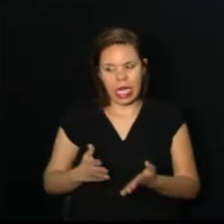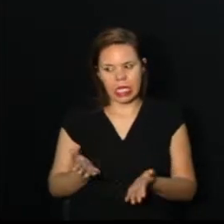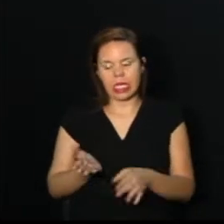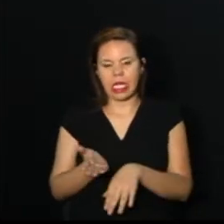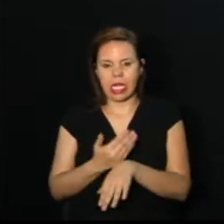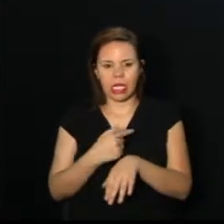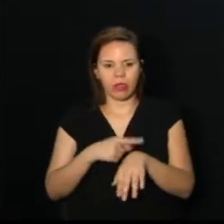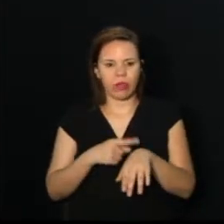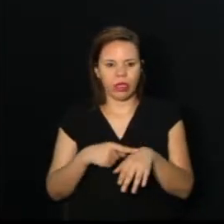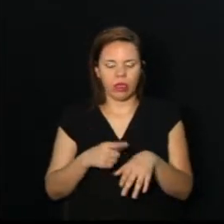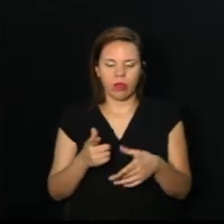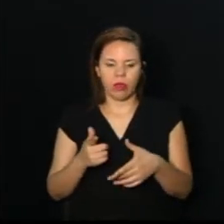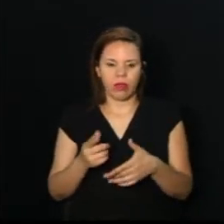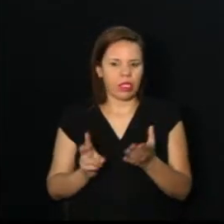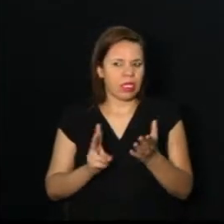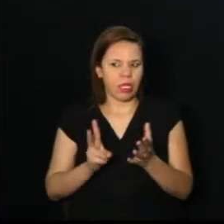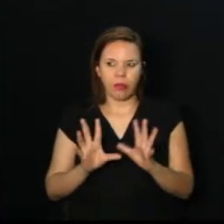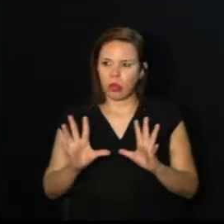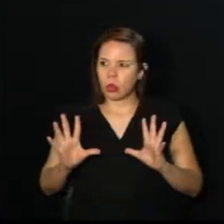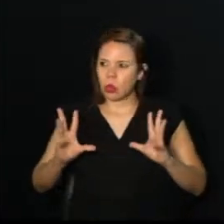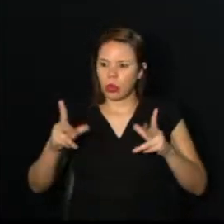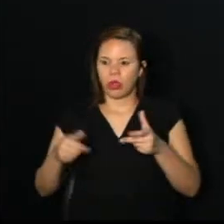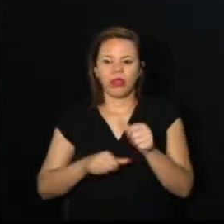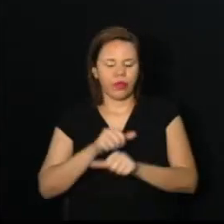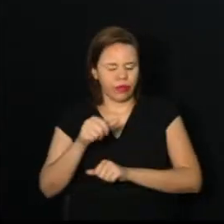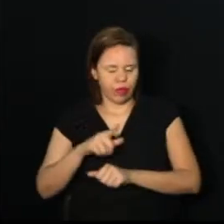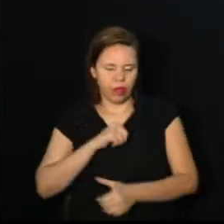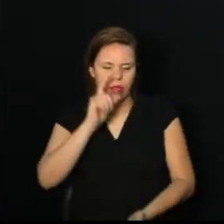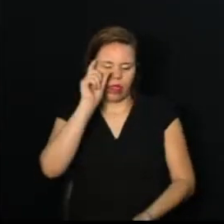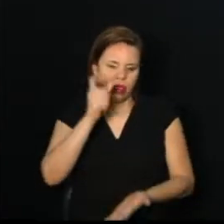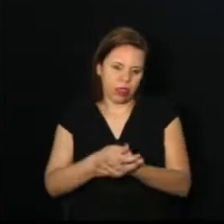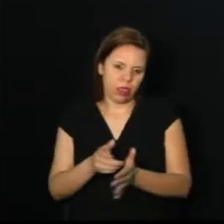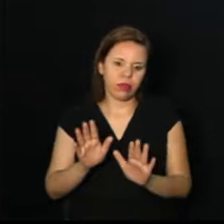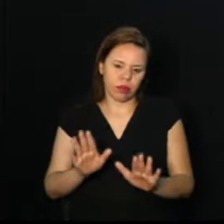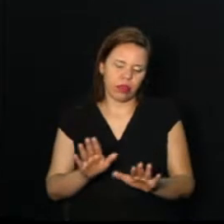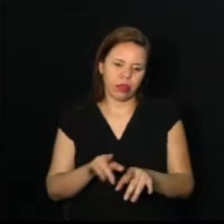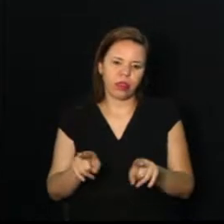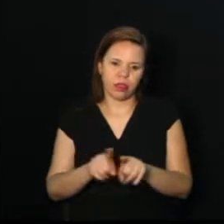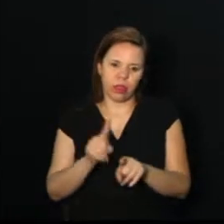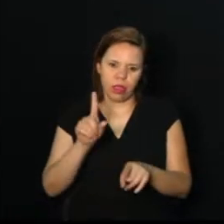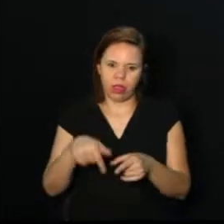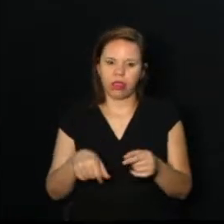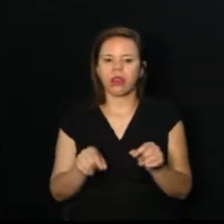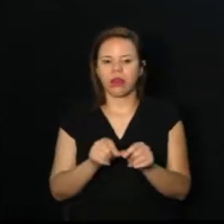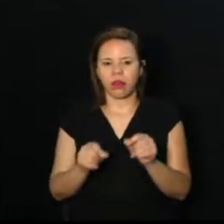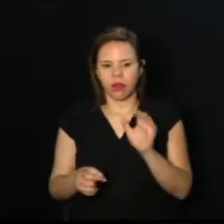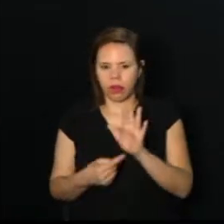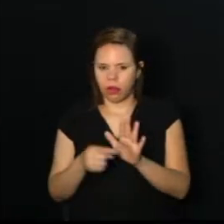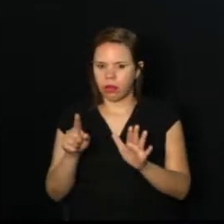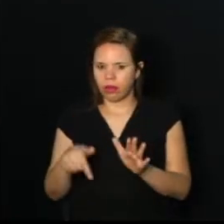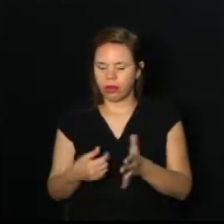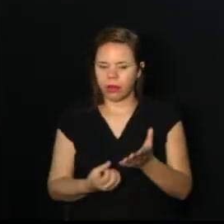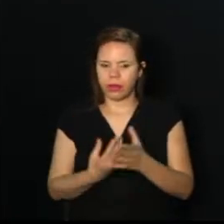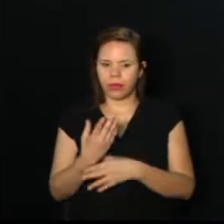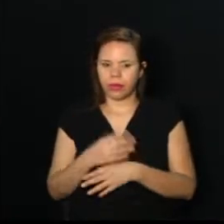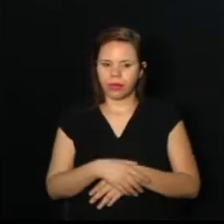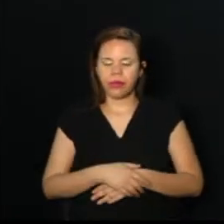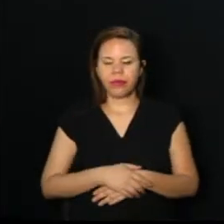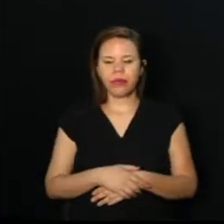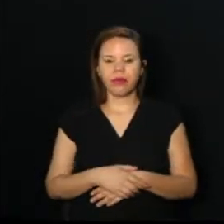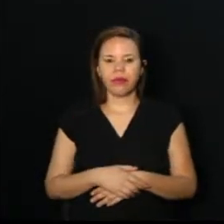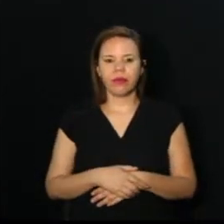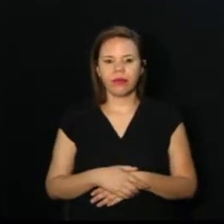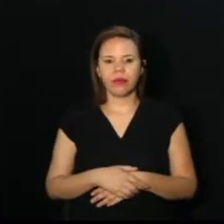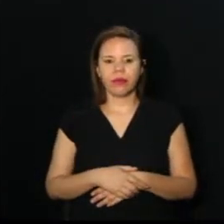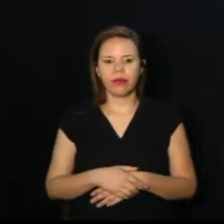prematuras, consequentemente, terão dislexia, mas é um sinal de alerta.